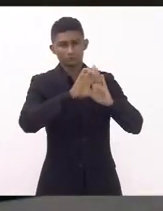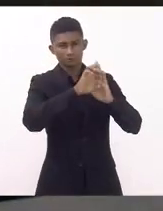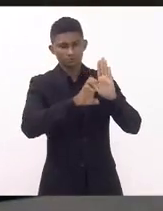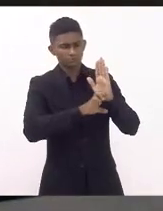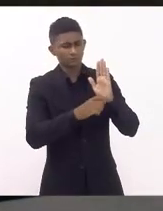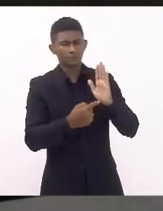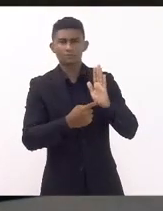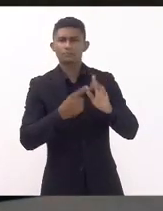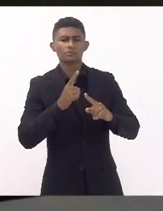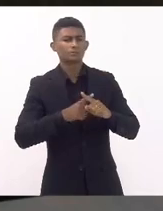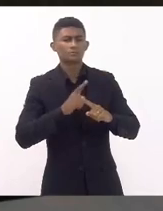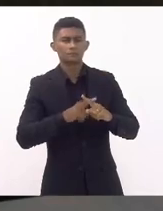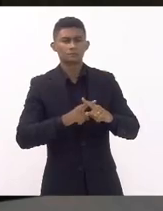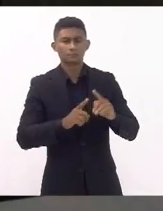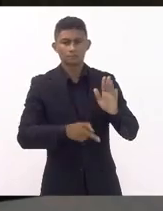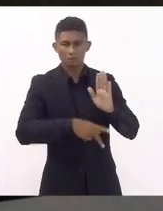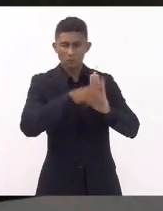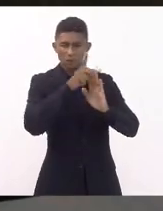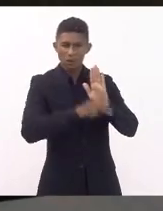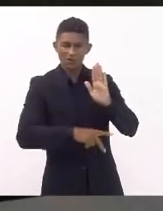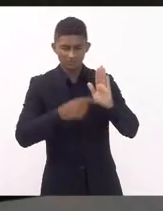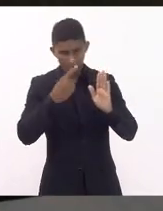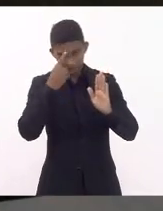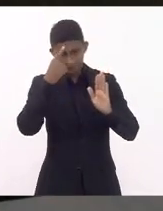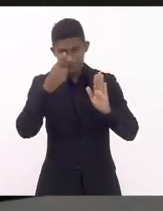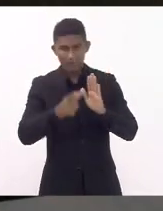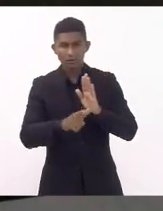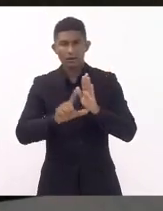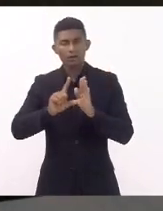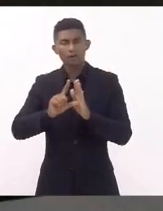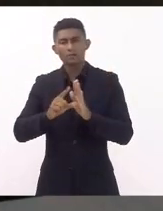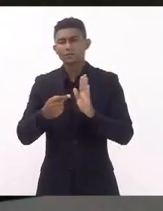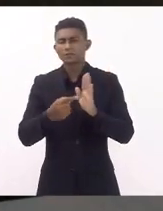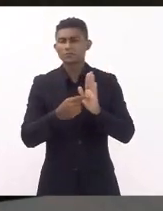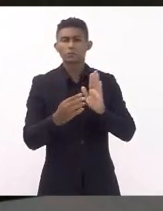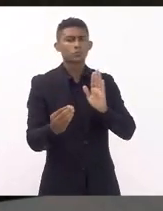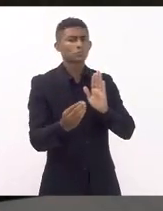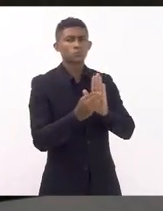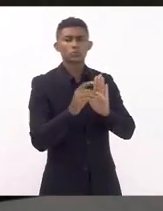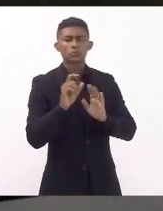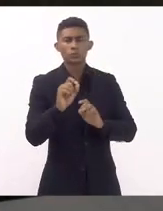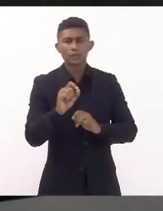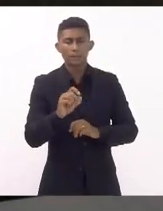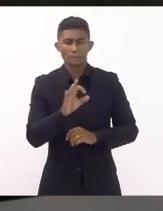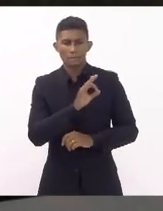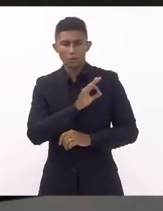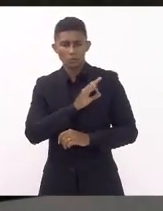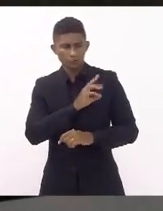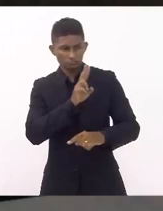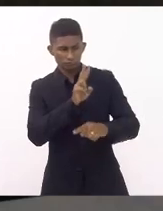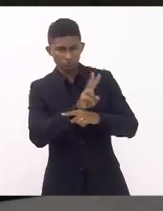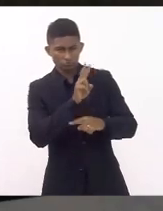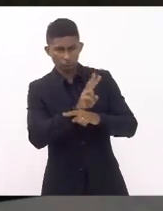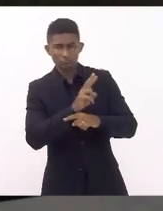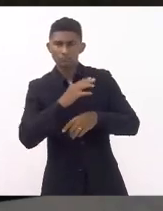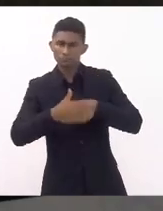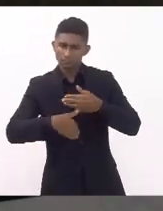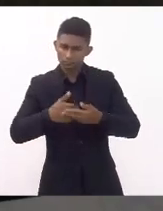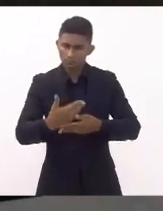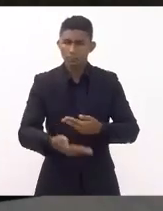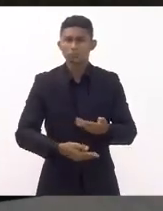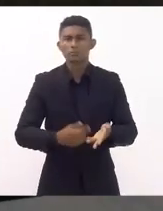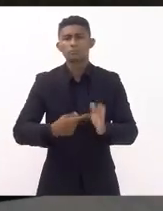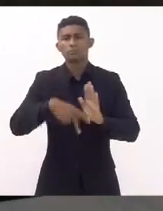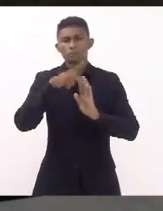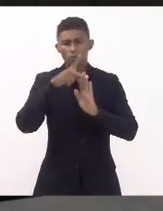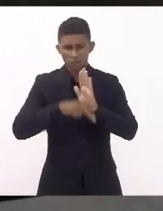porque, como o projeto original falava sobre inspetor de polícia e depois nós fizemos projetos individuais